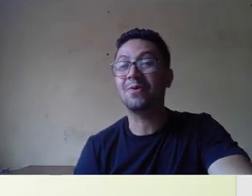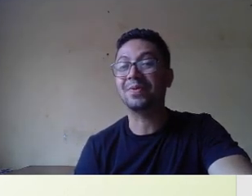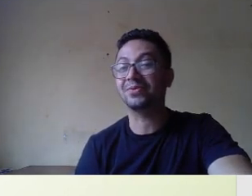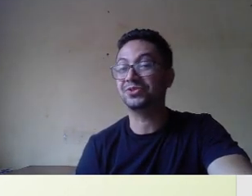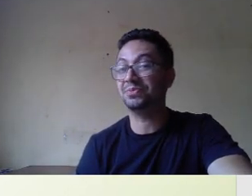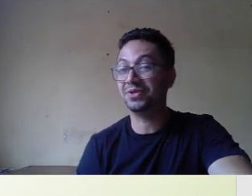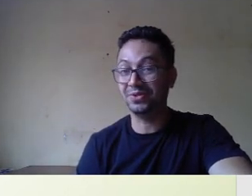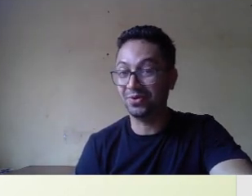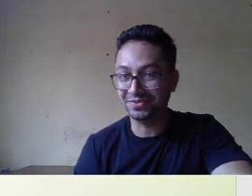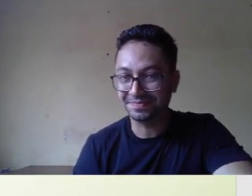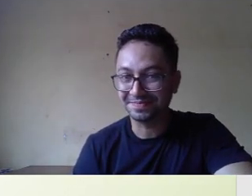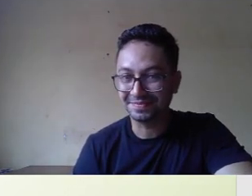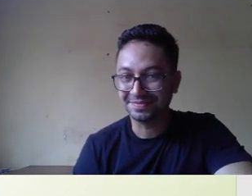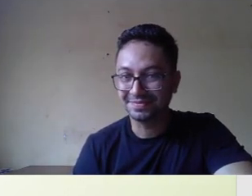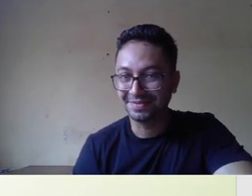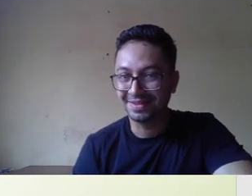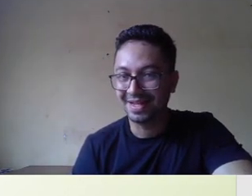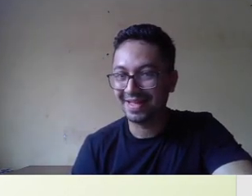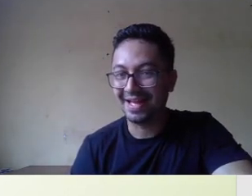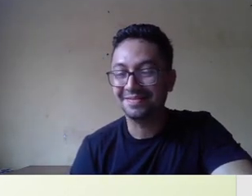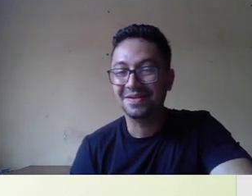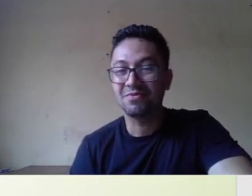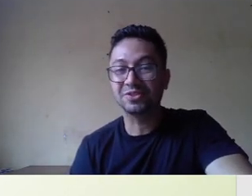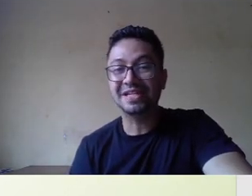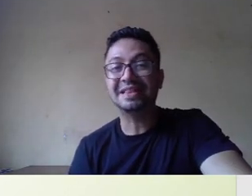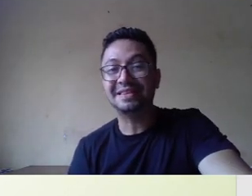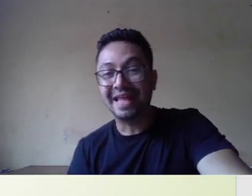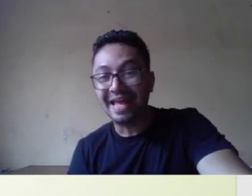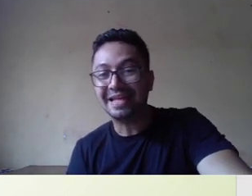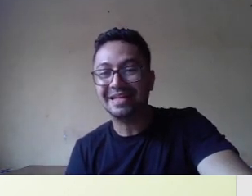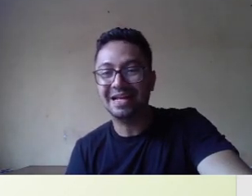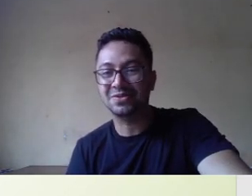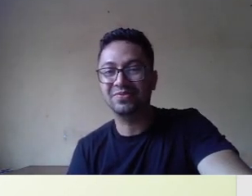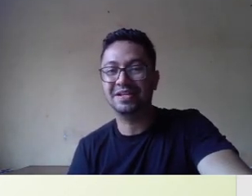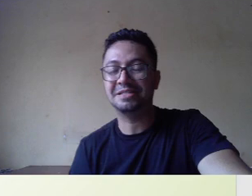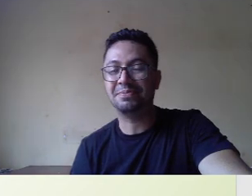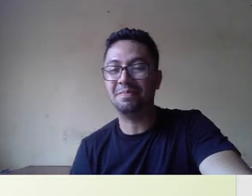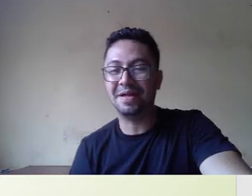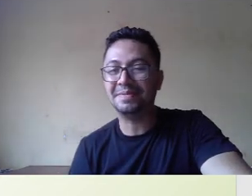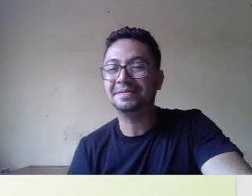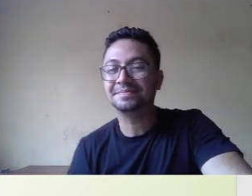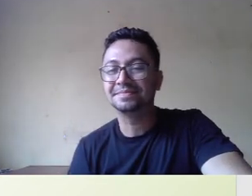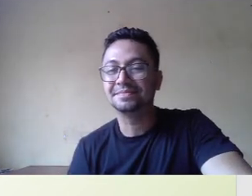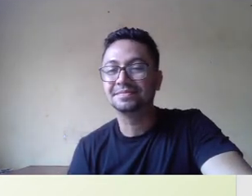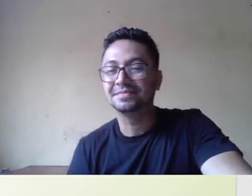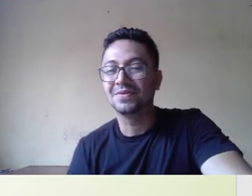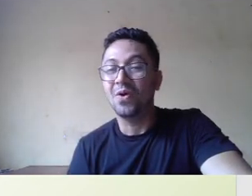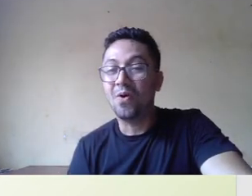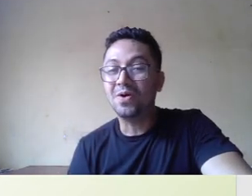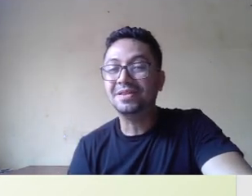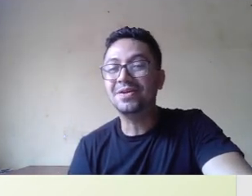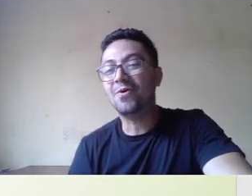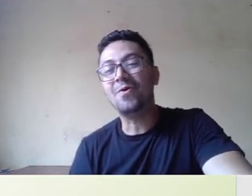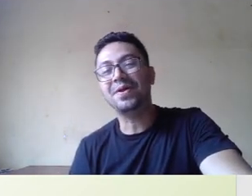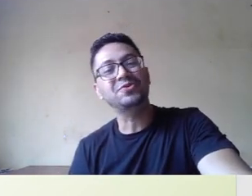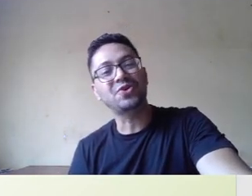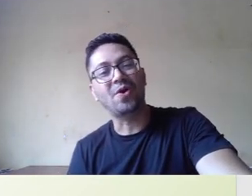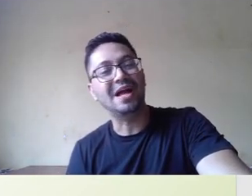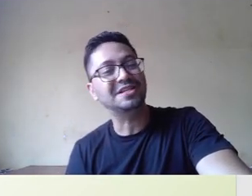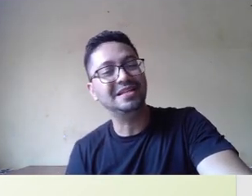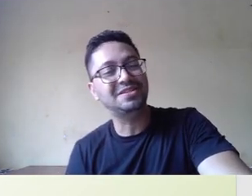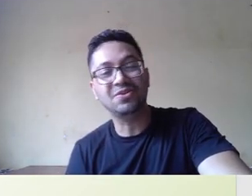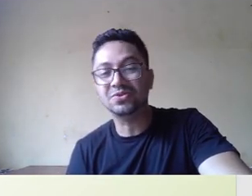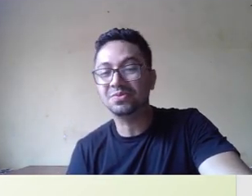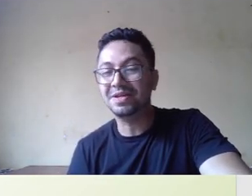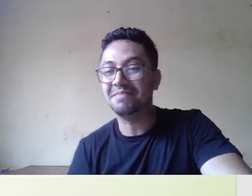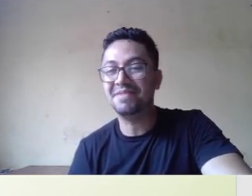tenho que comprar um notebook novo, né? Você tem que resolver esse problema. Ontem eu comprei um